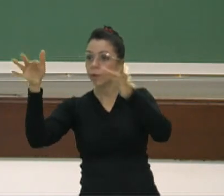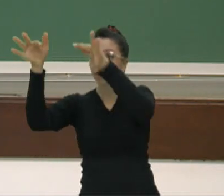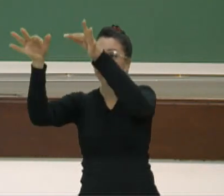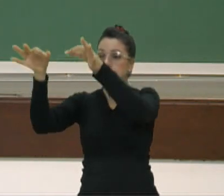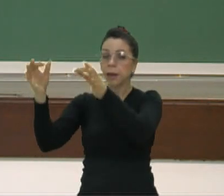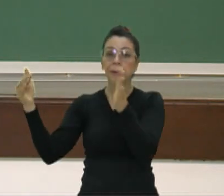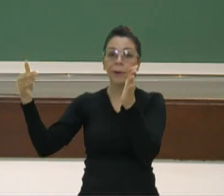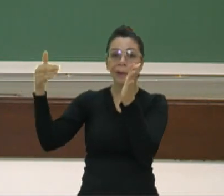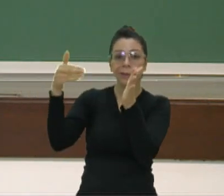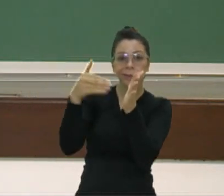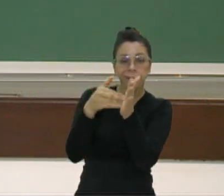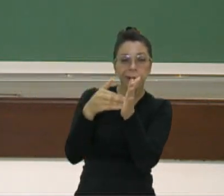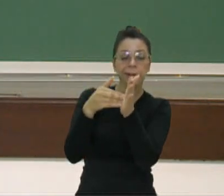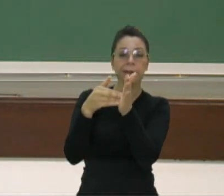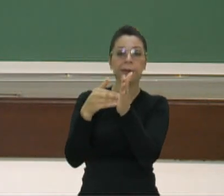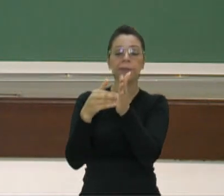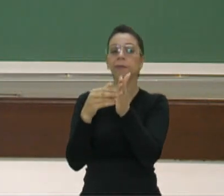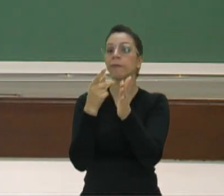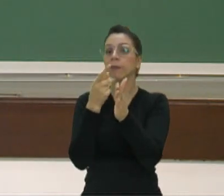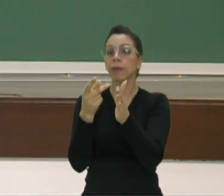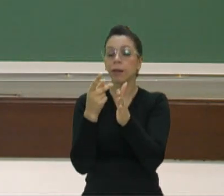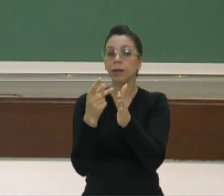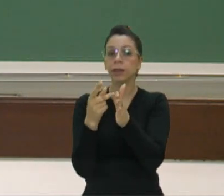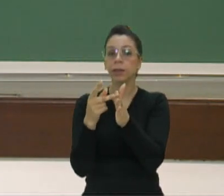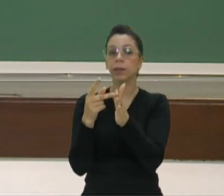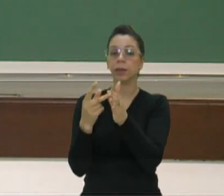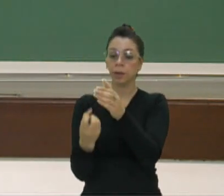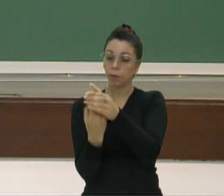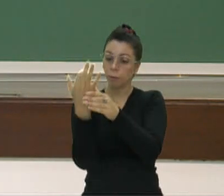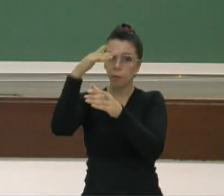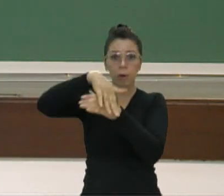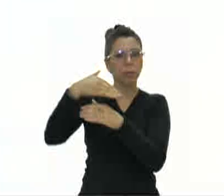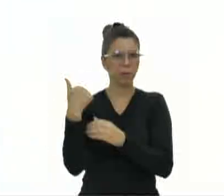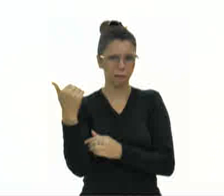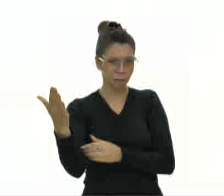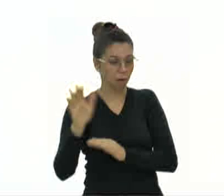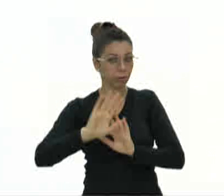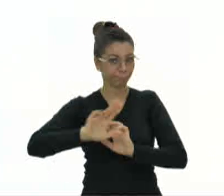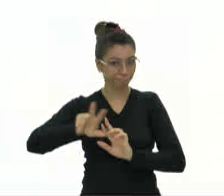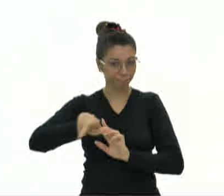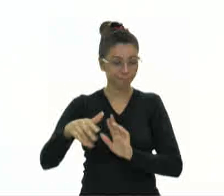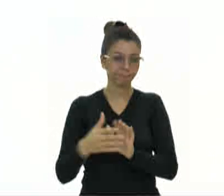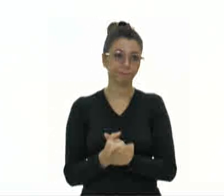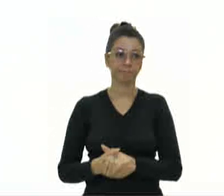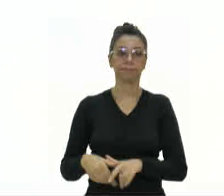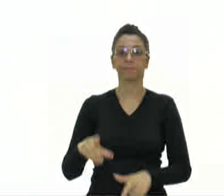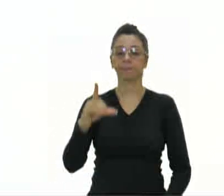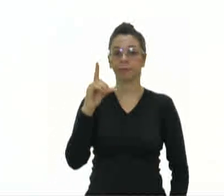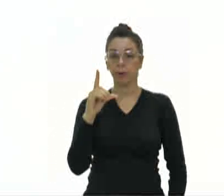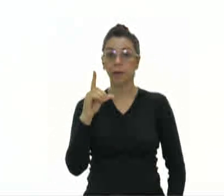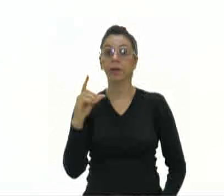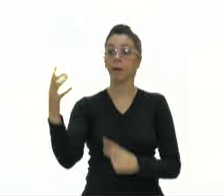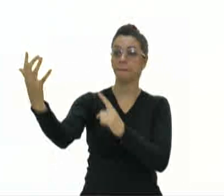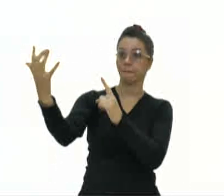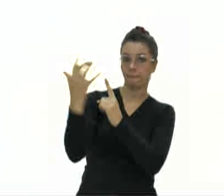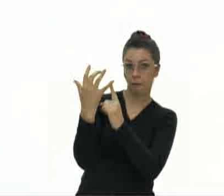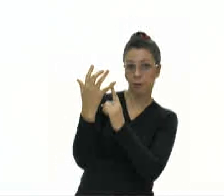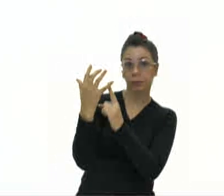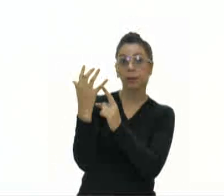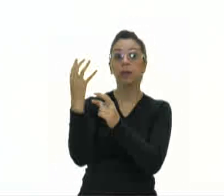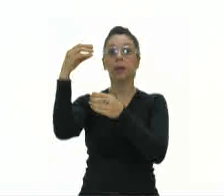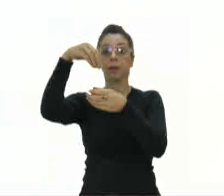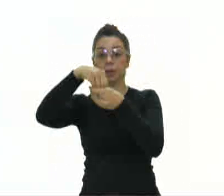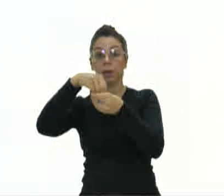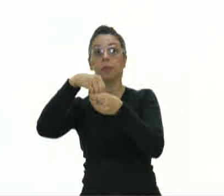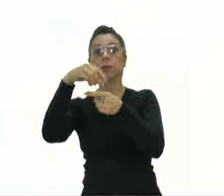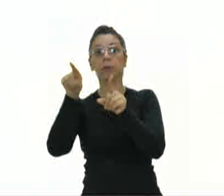que diz que vulcanismo é externo. Então não é. E na letra D, o relevo é resultante de forças internas e externas que ao longo